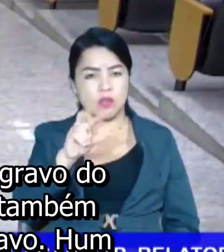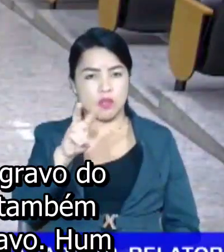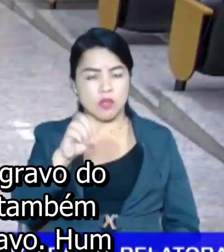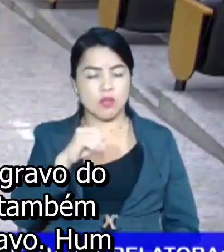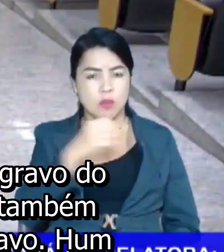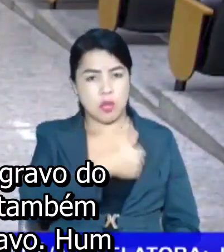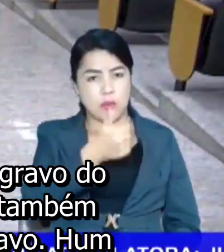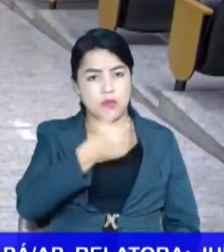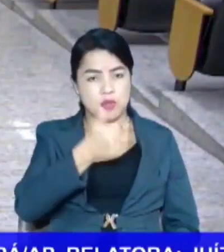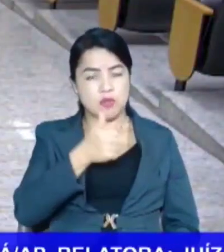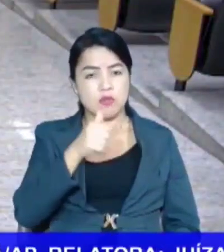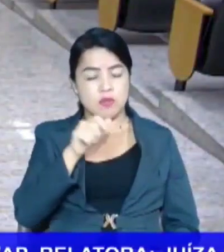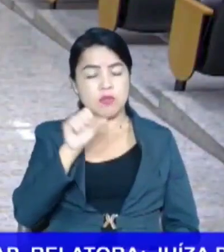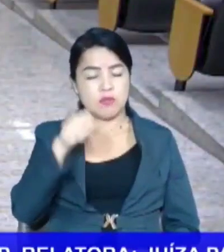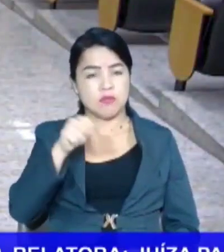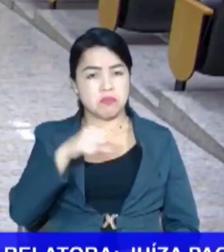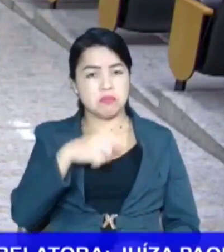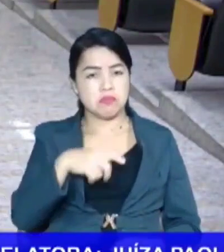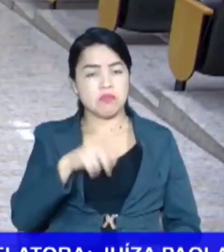primeiro agravo.